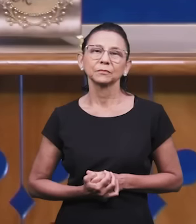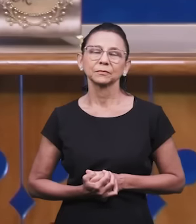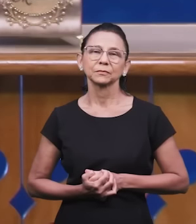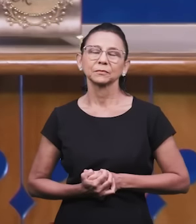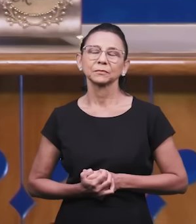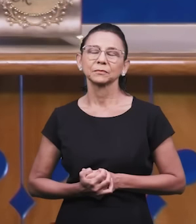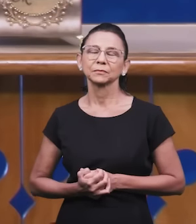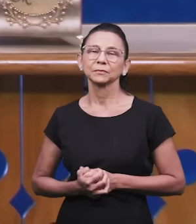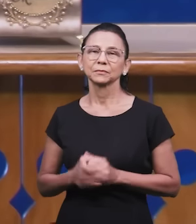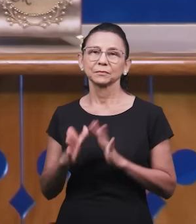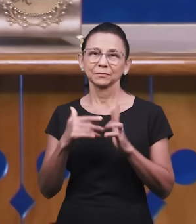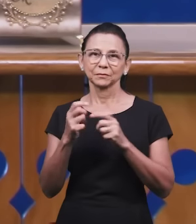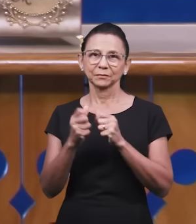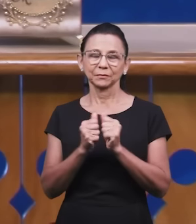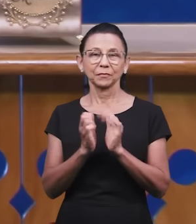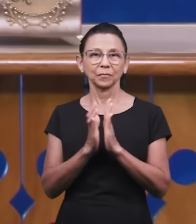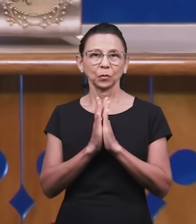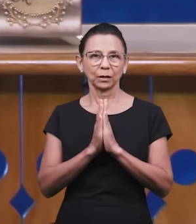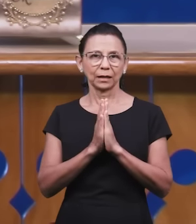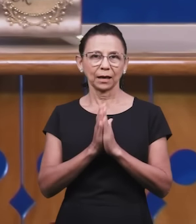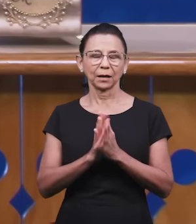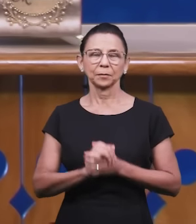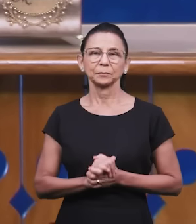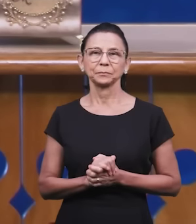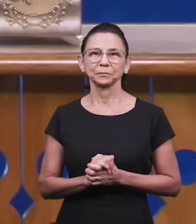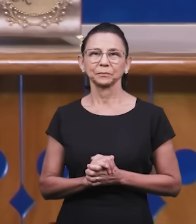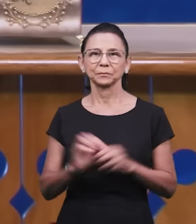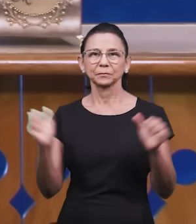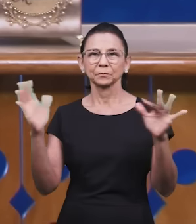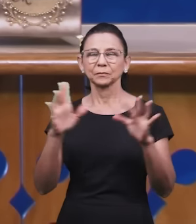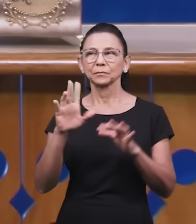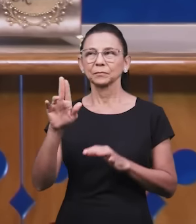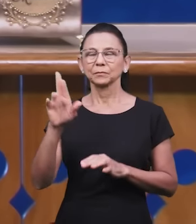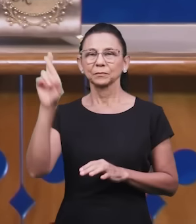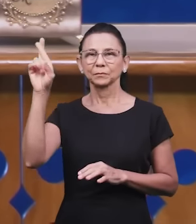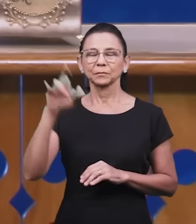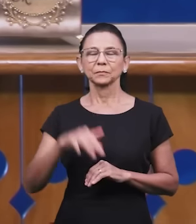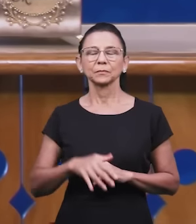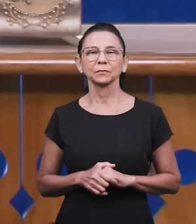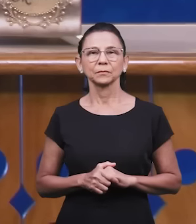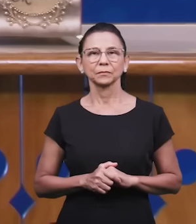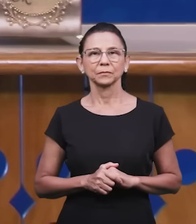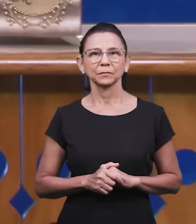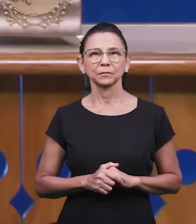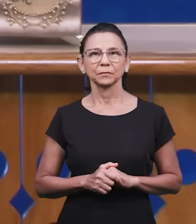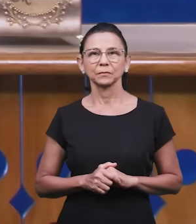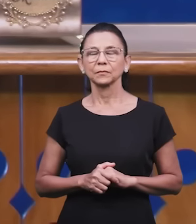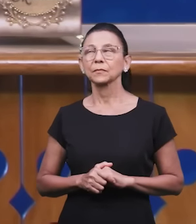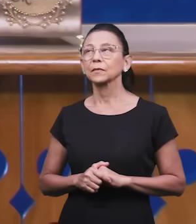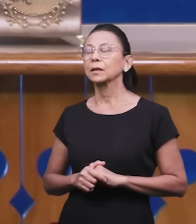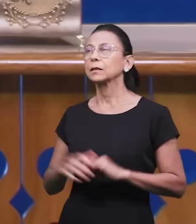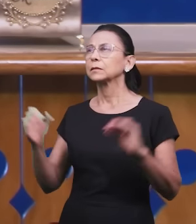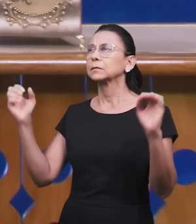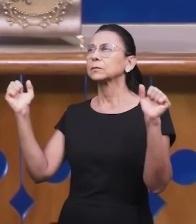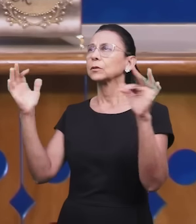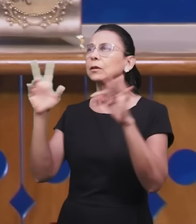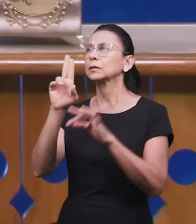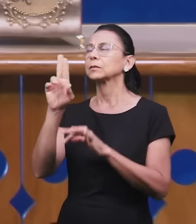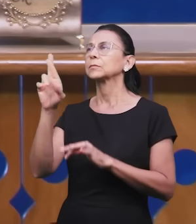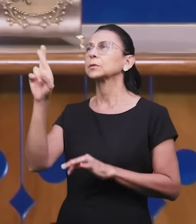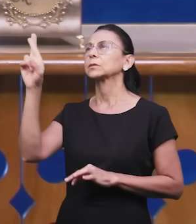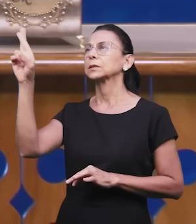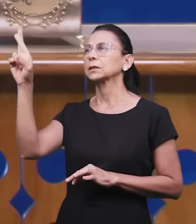Glória a Jesus. Aleluia. Nós vamos orar nessa hora, vamos glorificar o Senhor. Senhor, nós glorificamos o